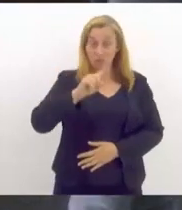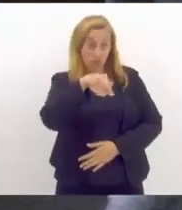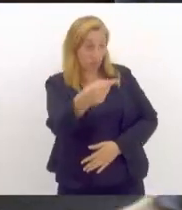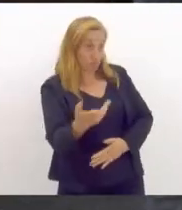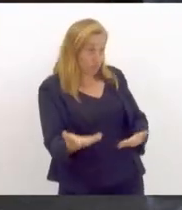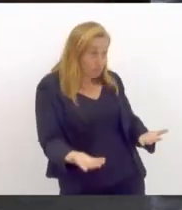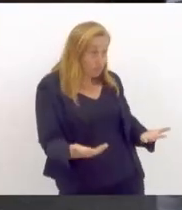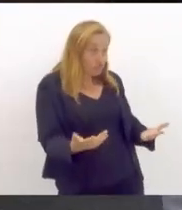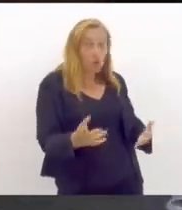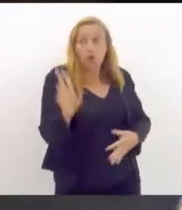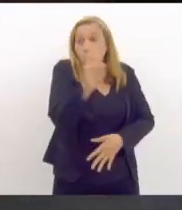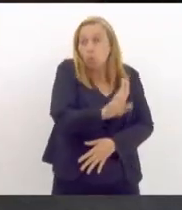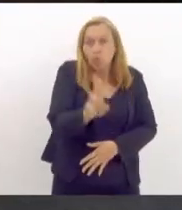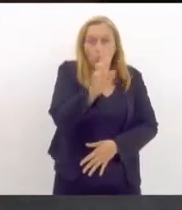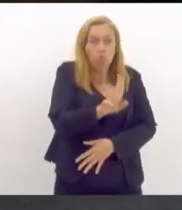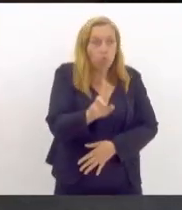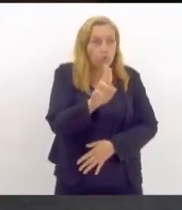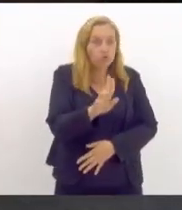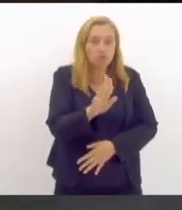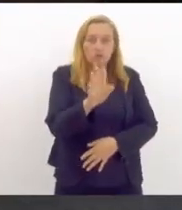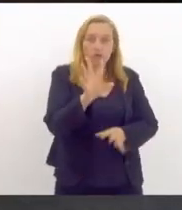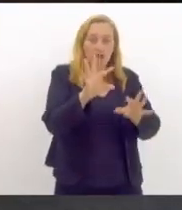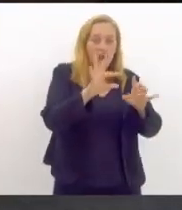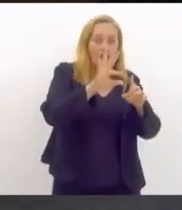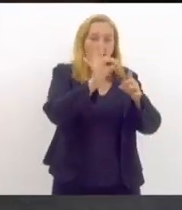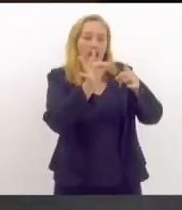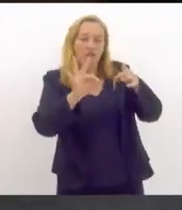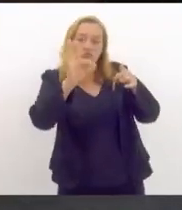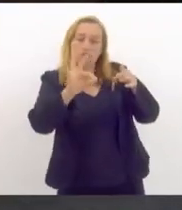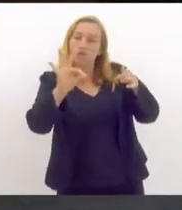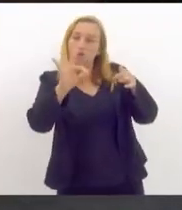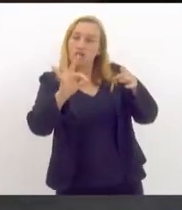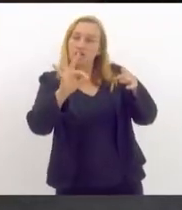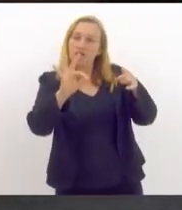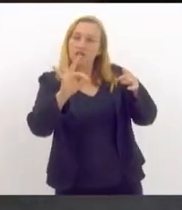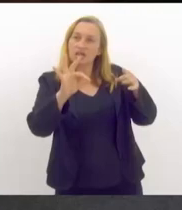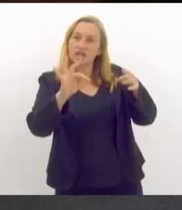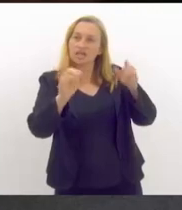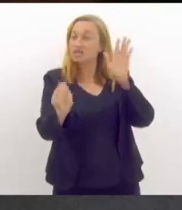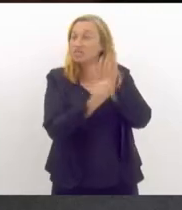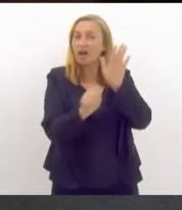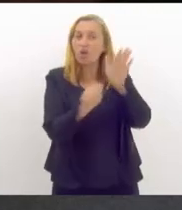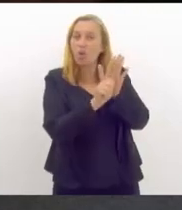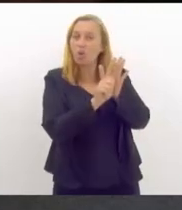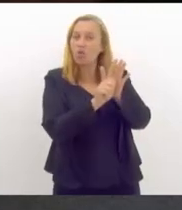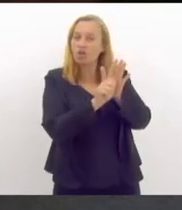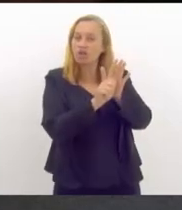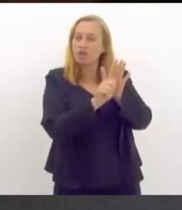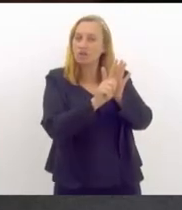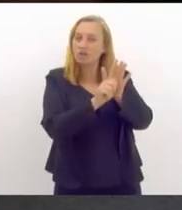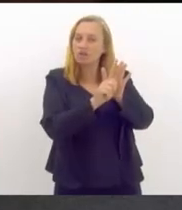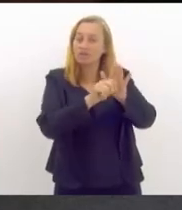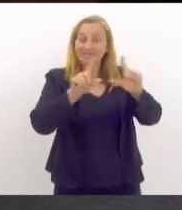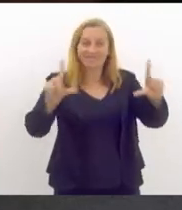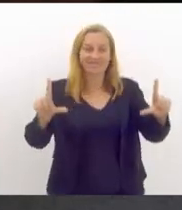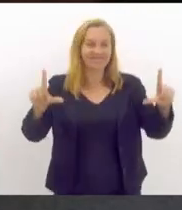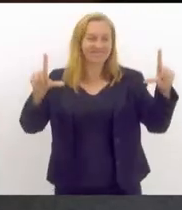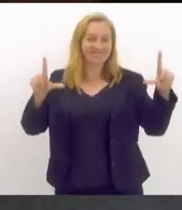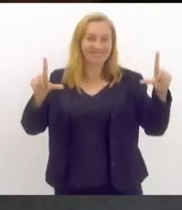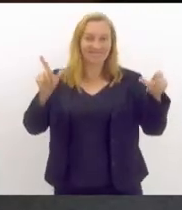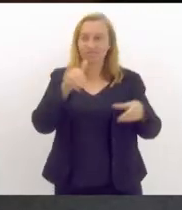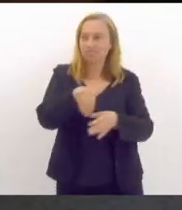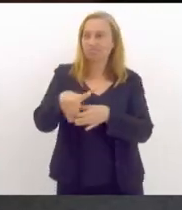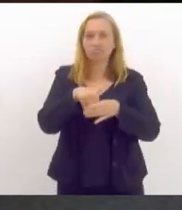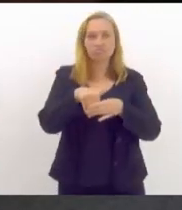que utilizam a folha de maconha como Adorno como símbolo da sua propaganda